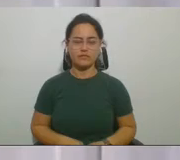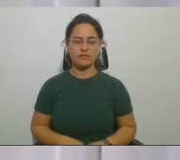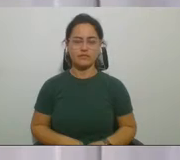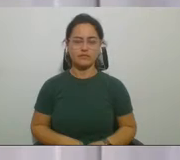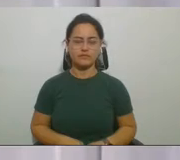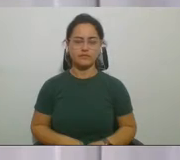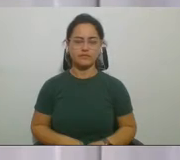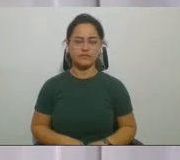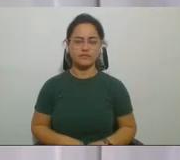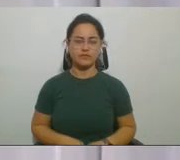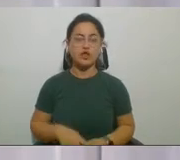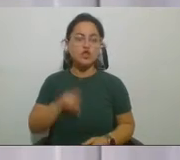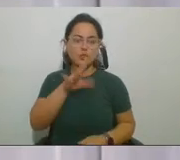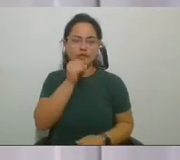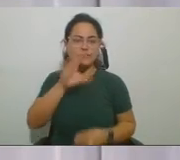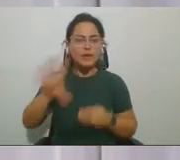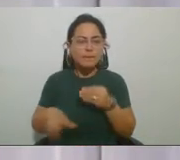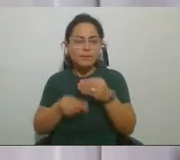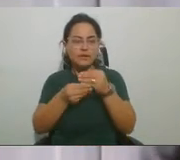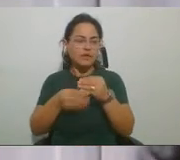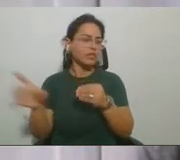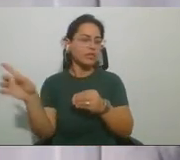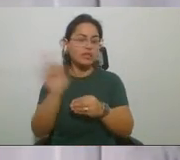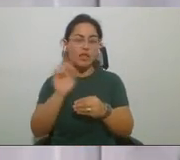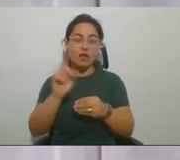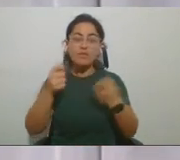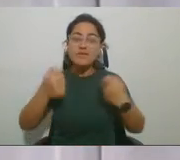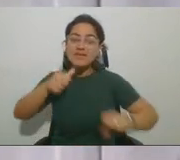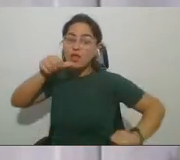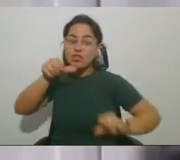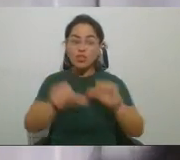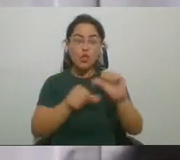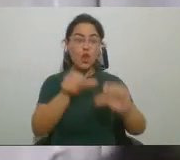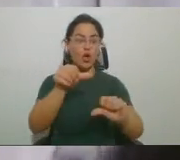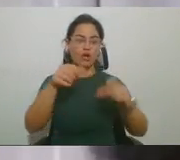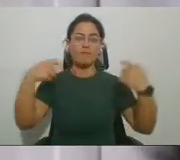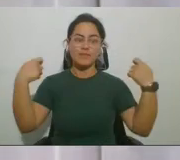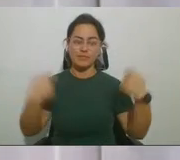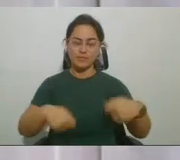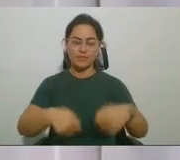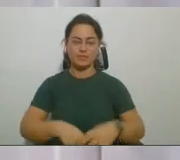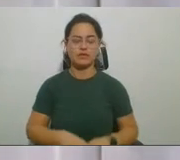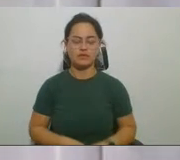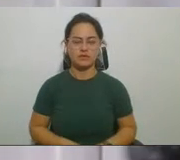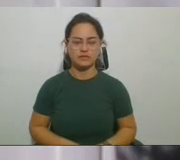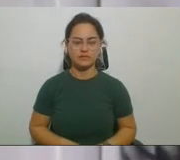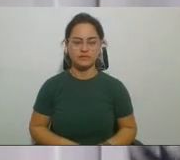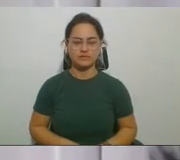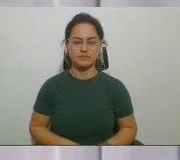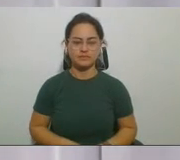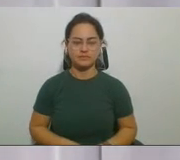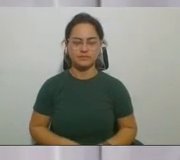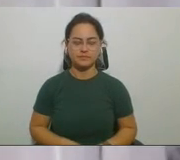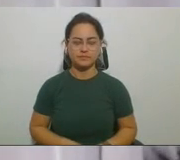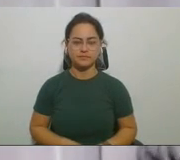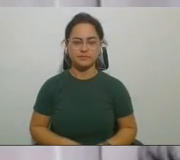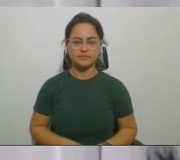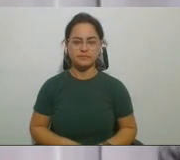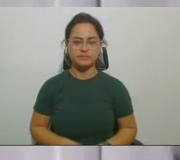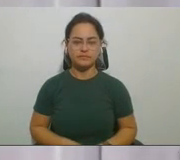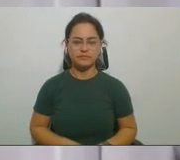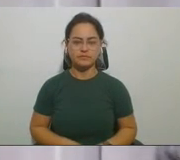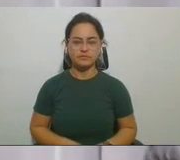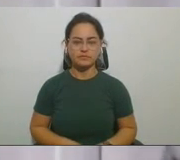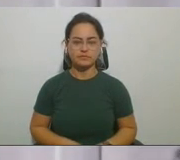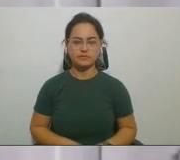adição. E eu disse há pouco, eu estou sempre muito próxima do que seriam os